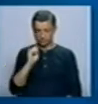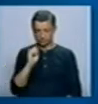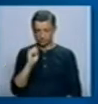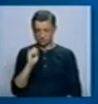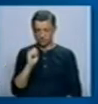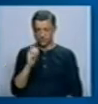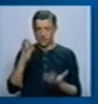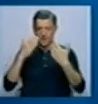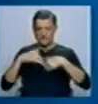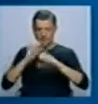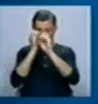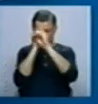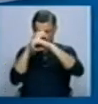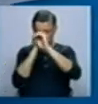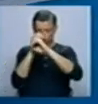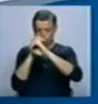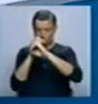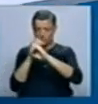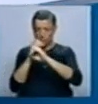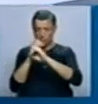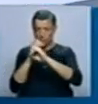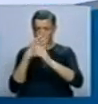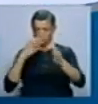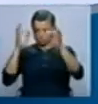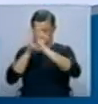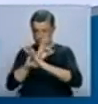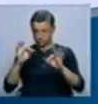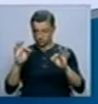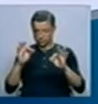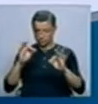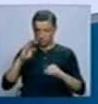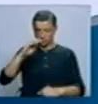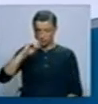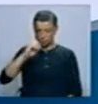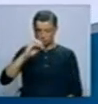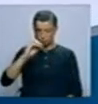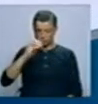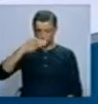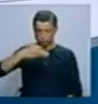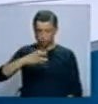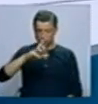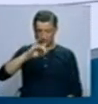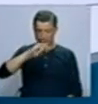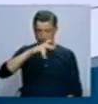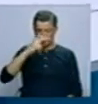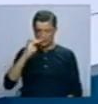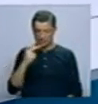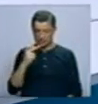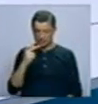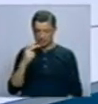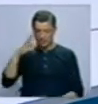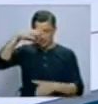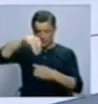há outro tipo de telescópios, e há um extraordinário, que é o SOFIA, que vai a bordo de um avião, não é? Aquilo é só feito de vez em